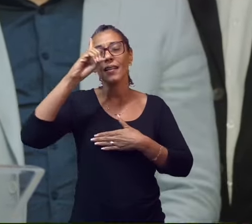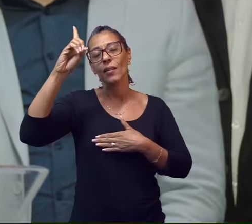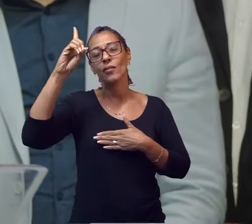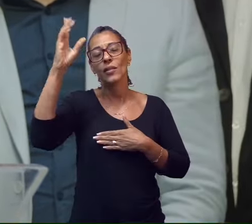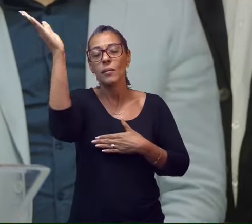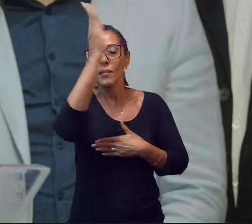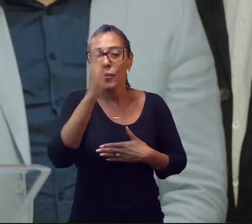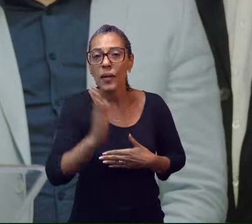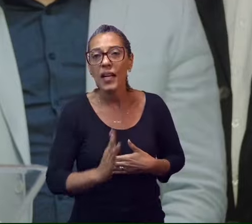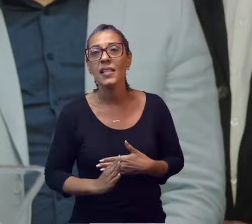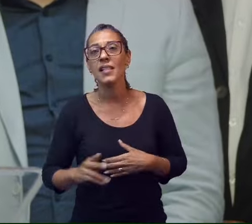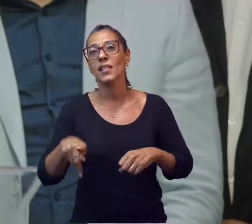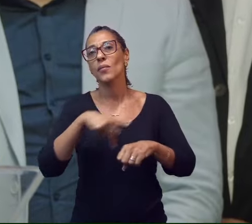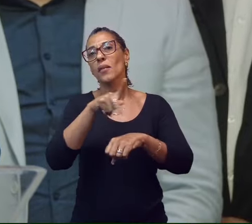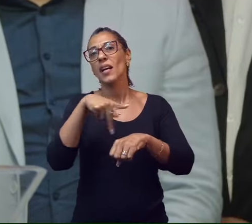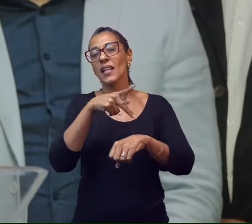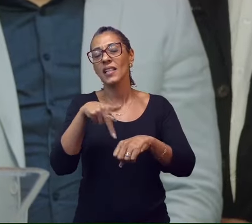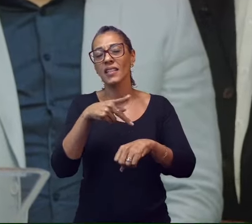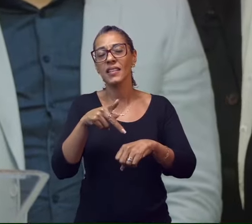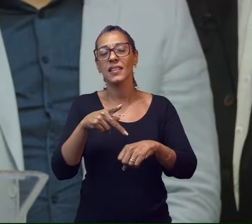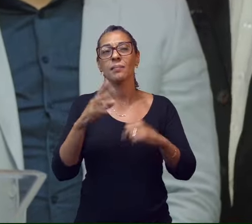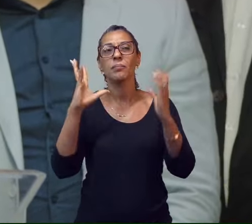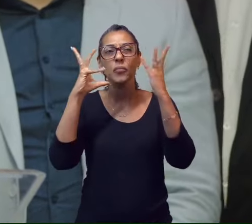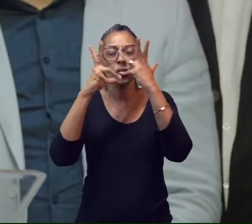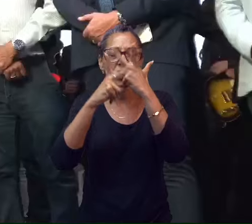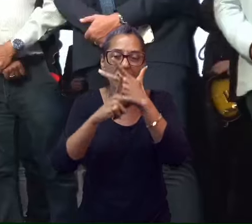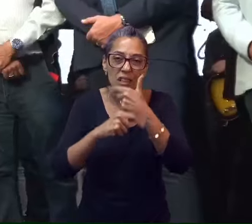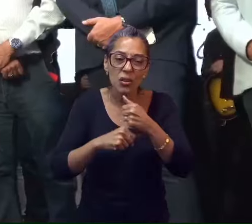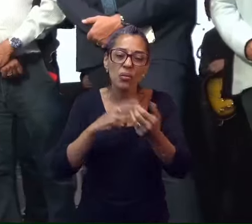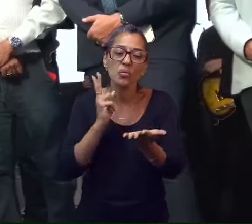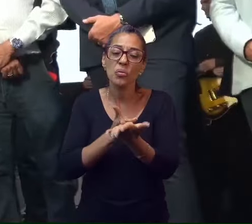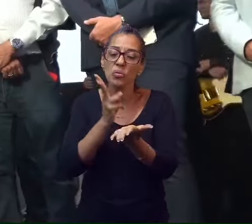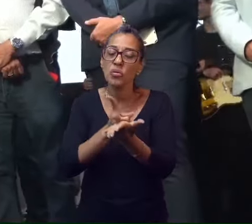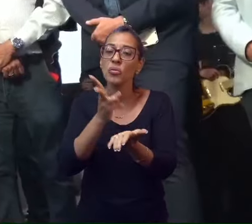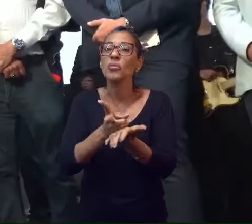bonito o Brasil e vai continuar cada vez mais bonito